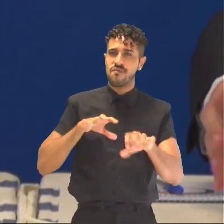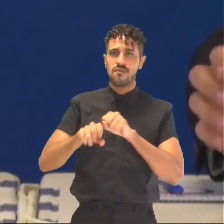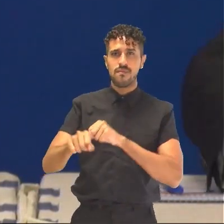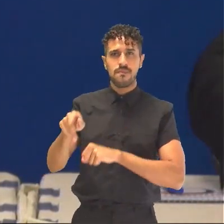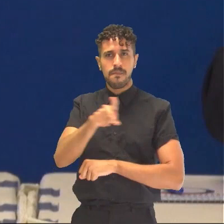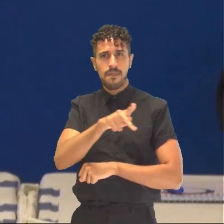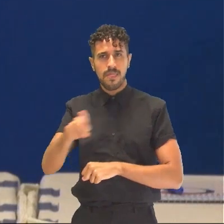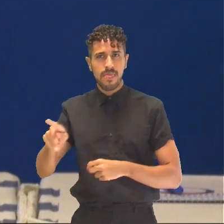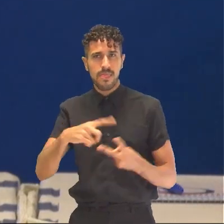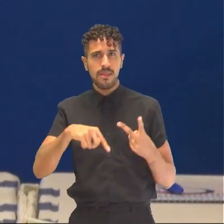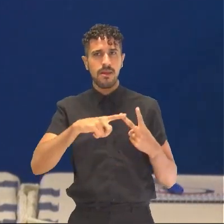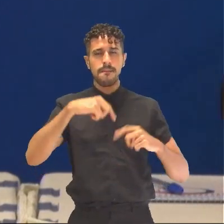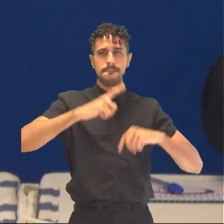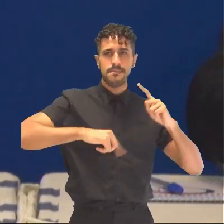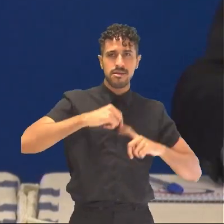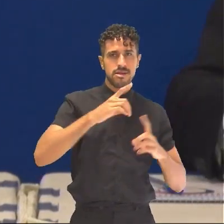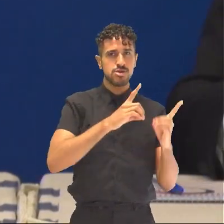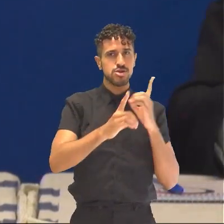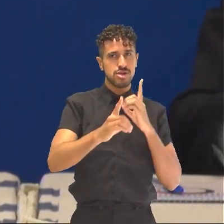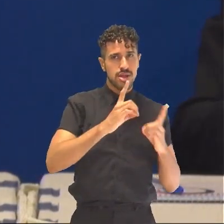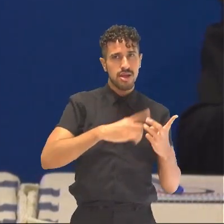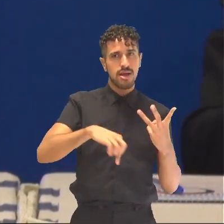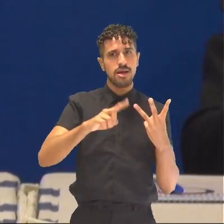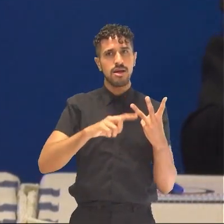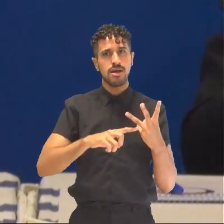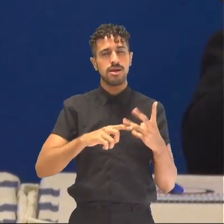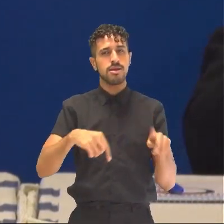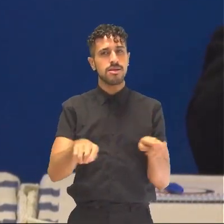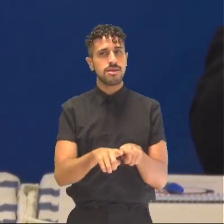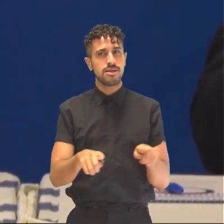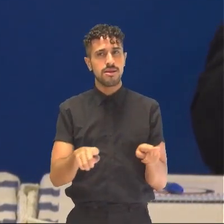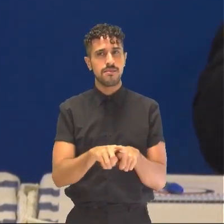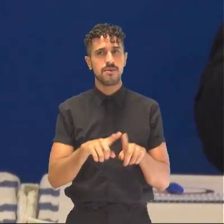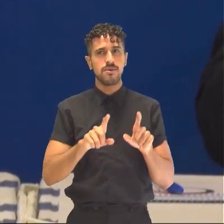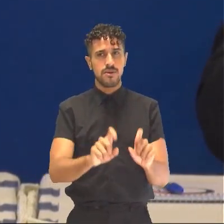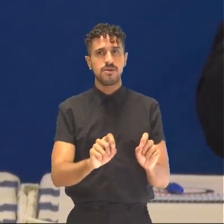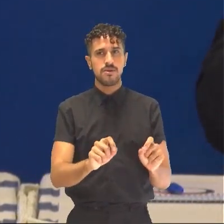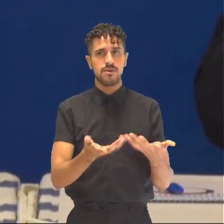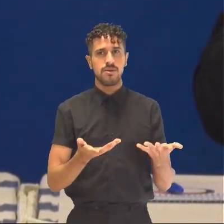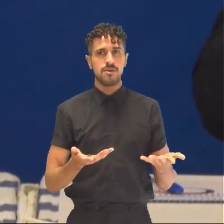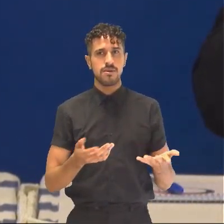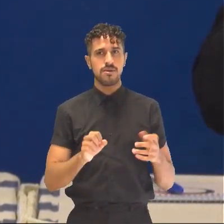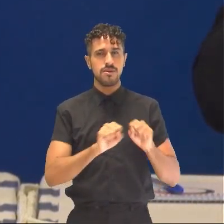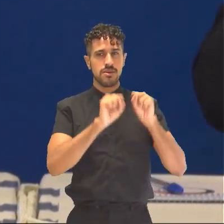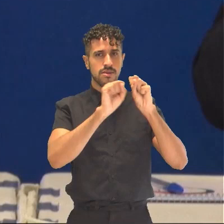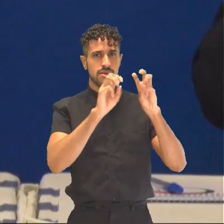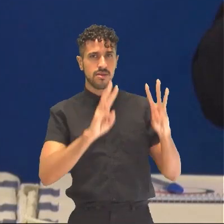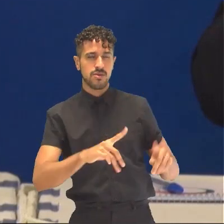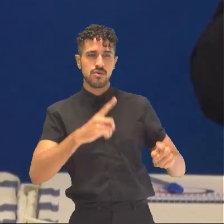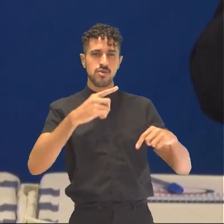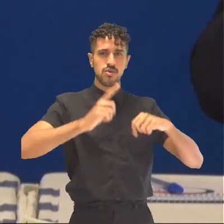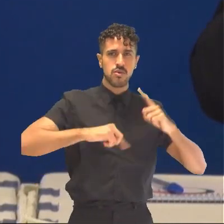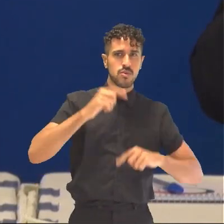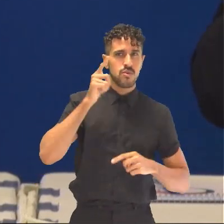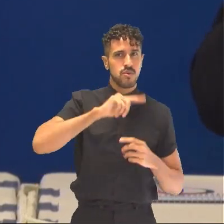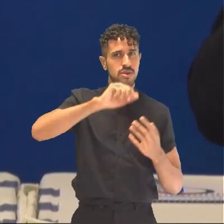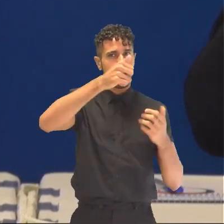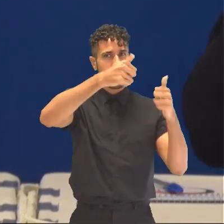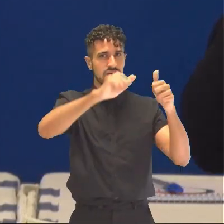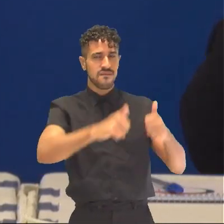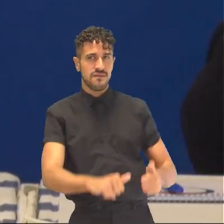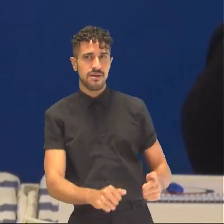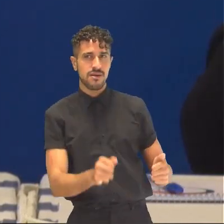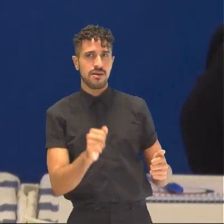de professores, materiais didáticos, né, e também os sistemas, as ferramentas de aferição